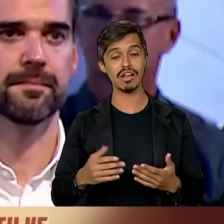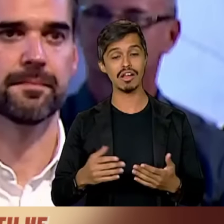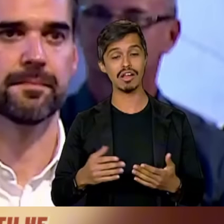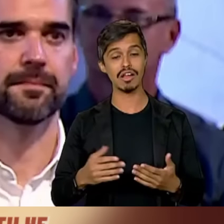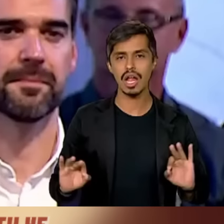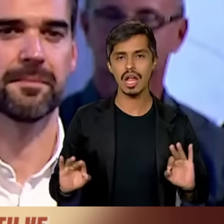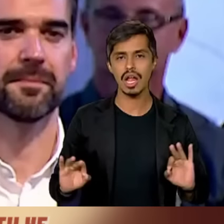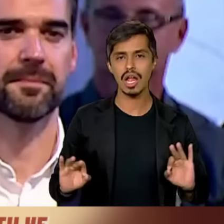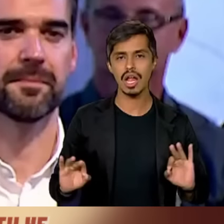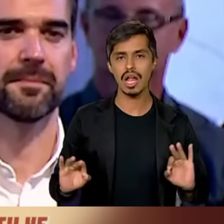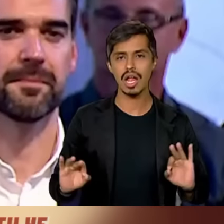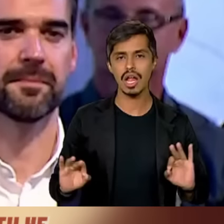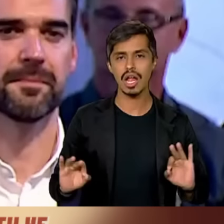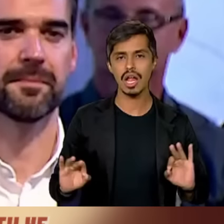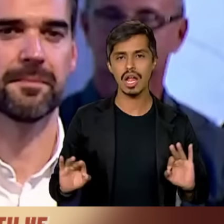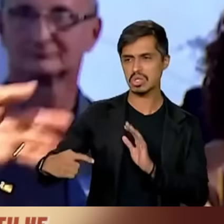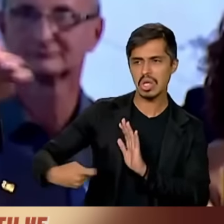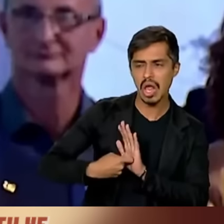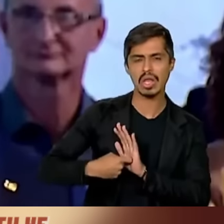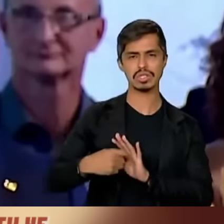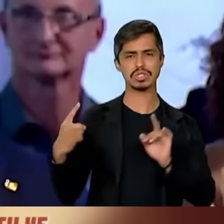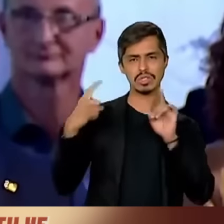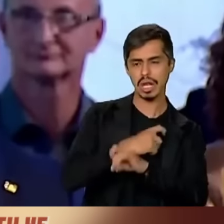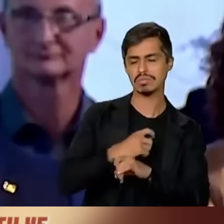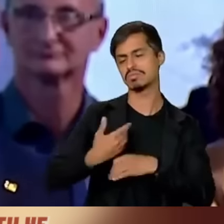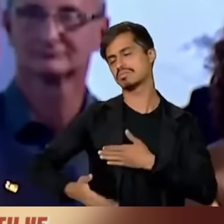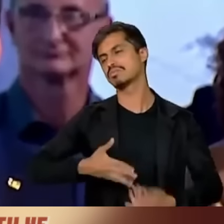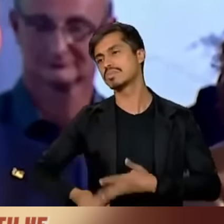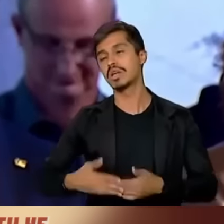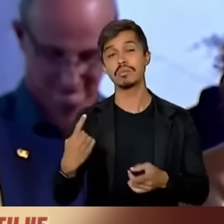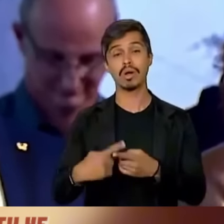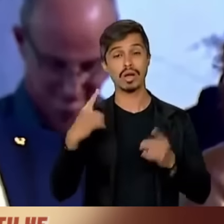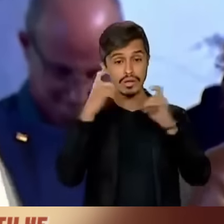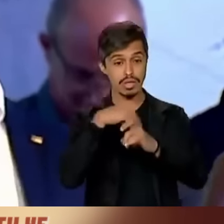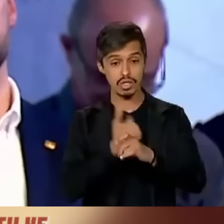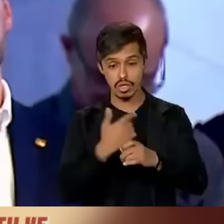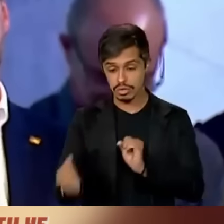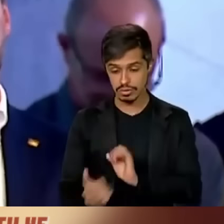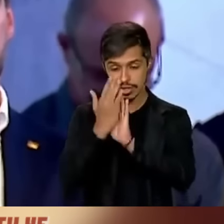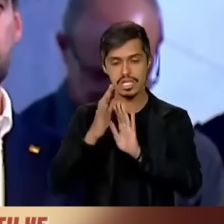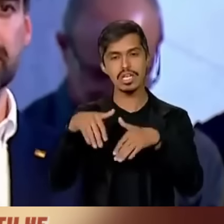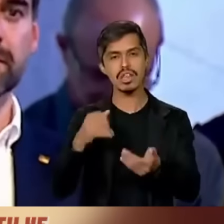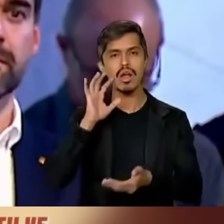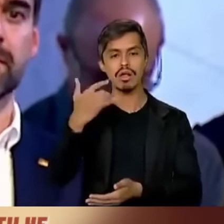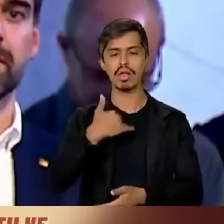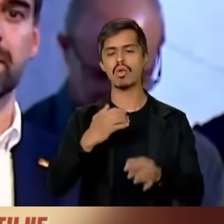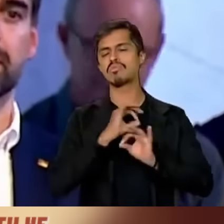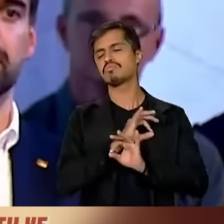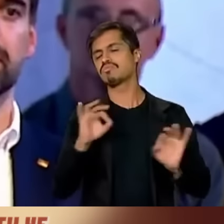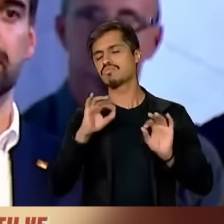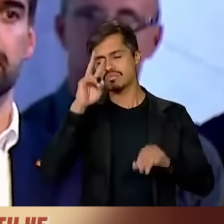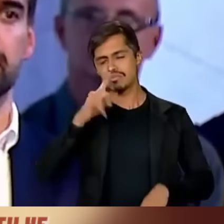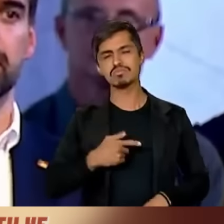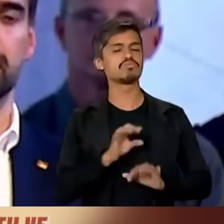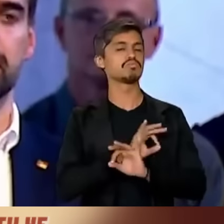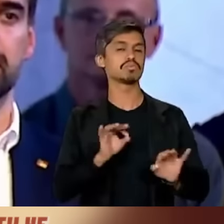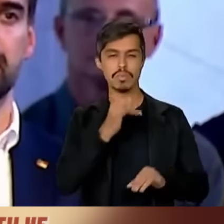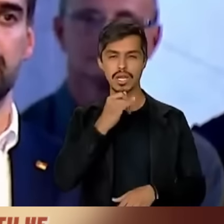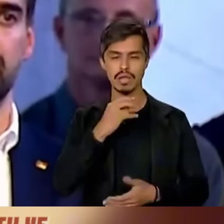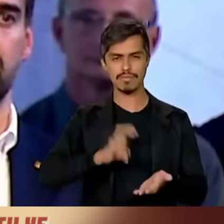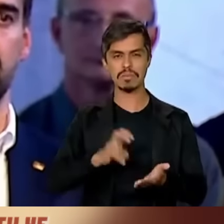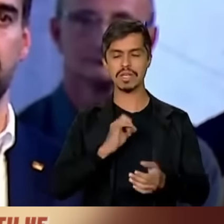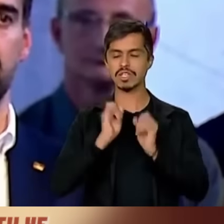nada, não tenho preocupação com demônio, com dificuldade, porque a dificuldade, ela existe para a gente resolver. Mas eu estou bem comigo. Sabe quando você levanta de